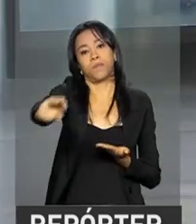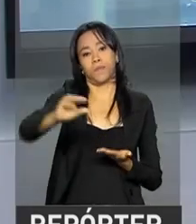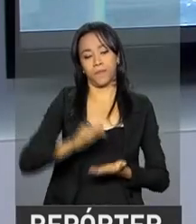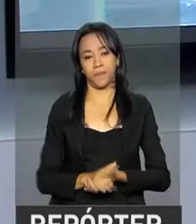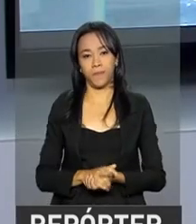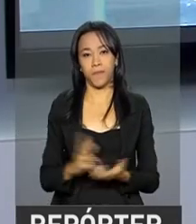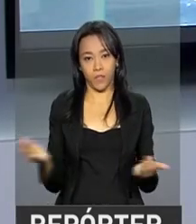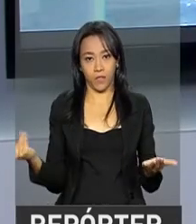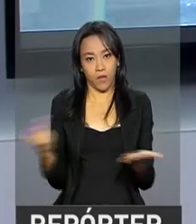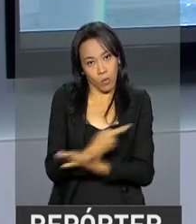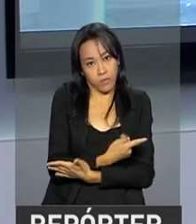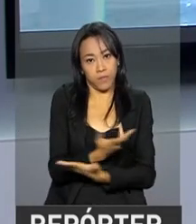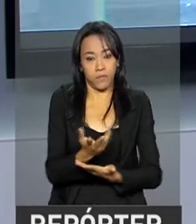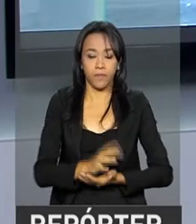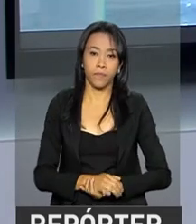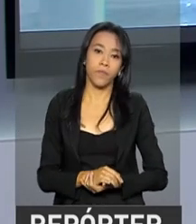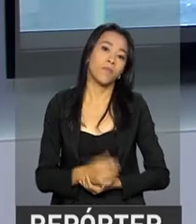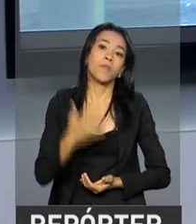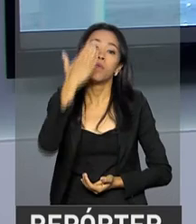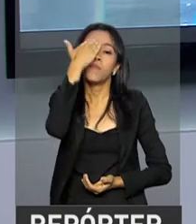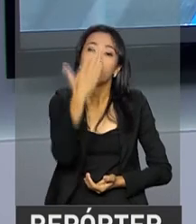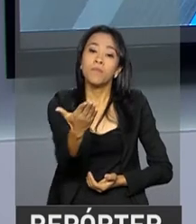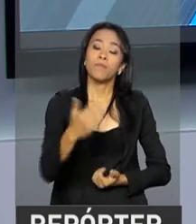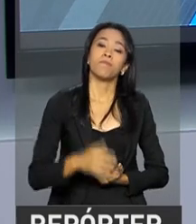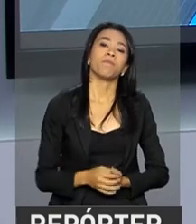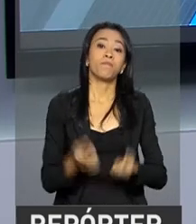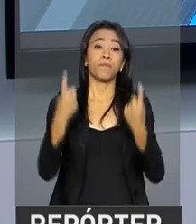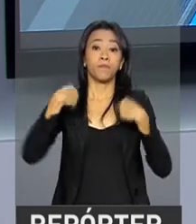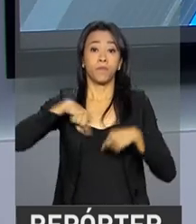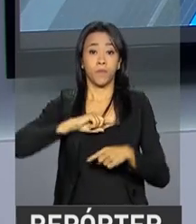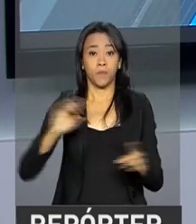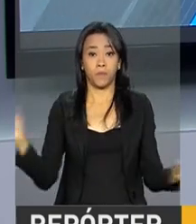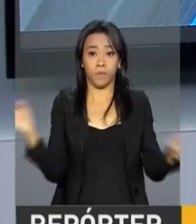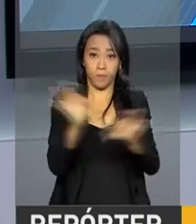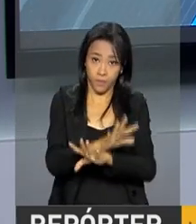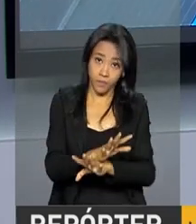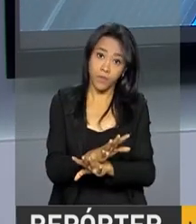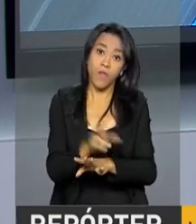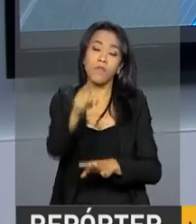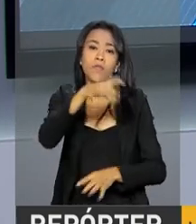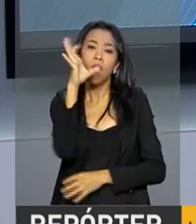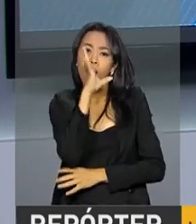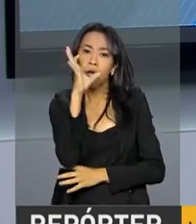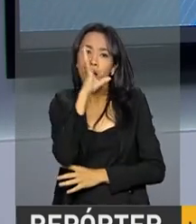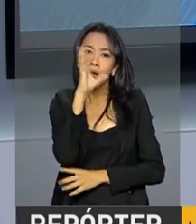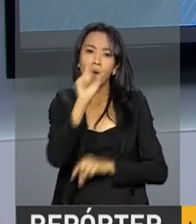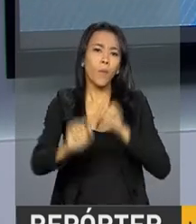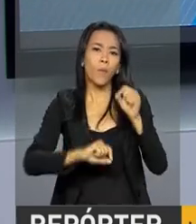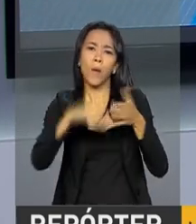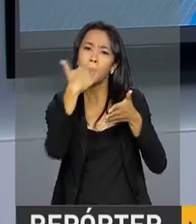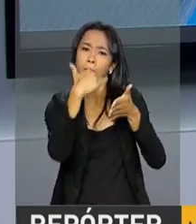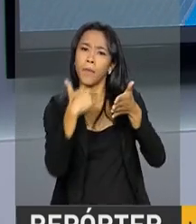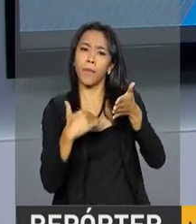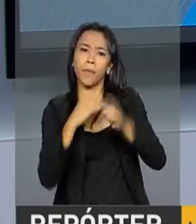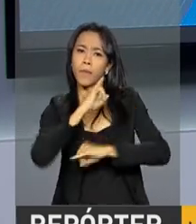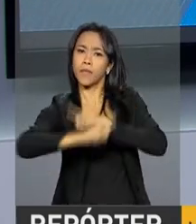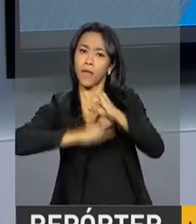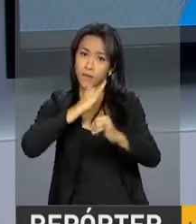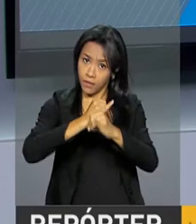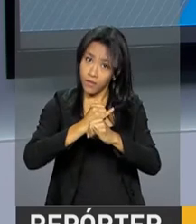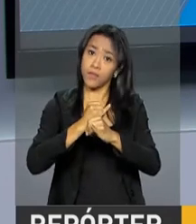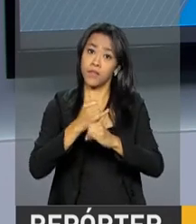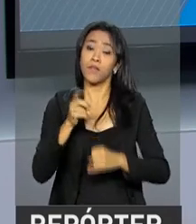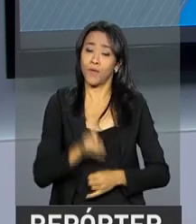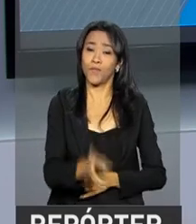carol obrigada nei e nós ficamos por aqui acompanha a nossa programação também na internet e